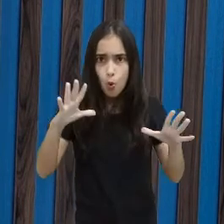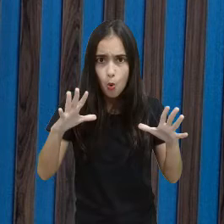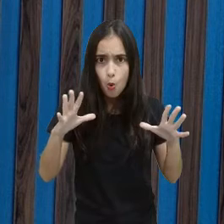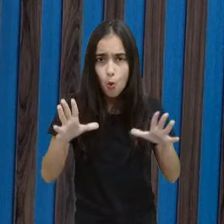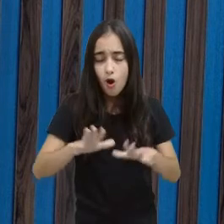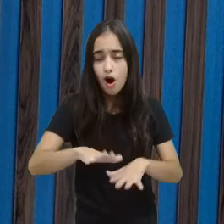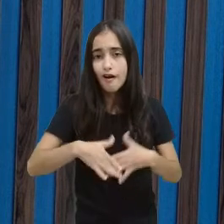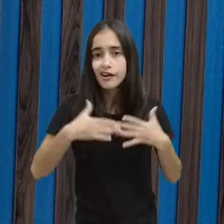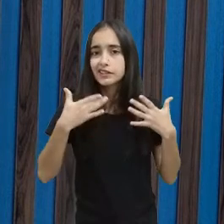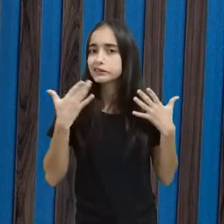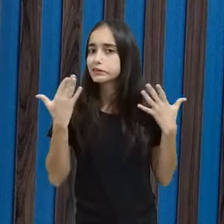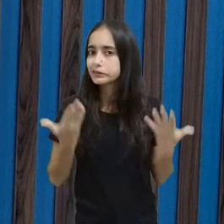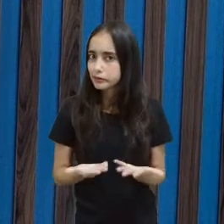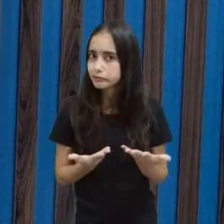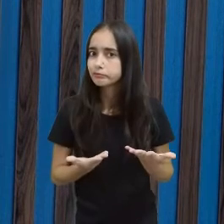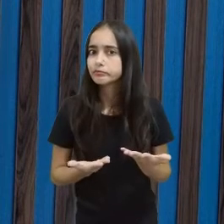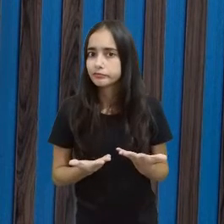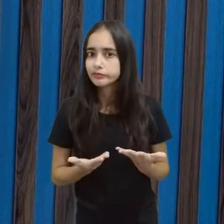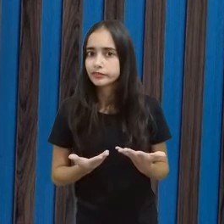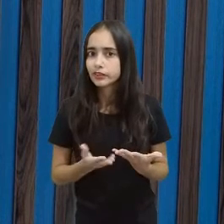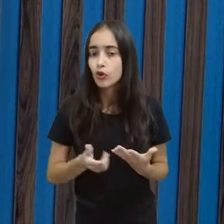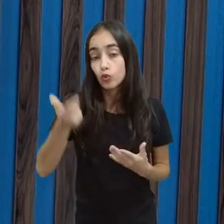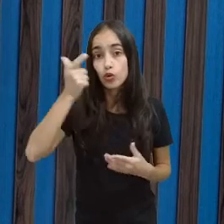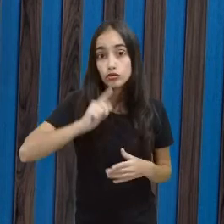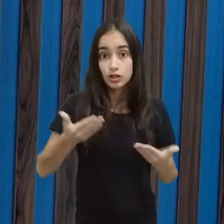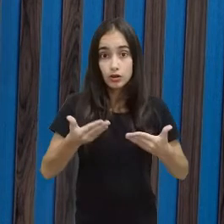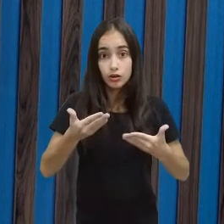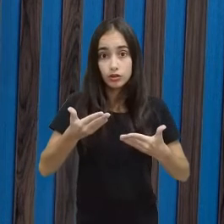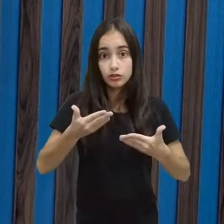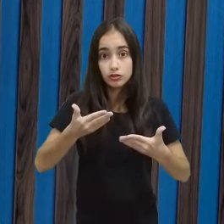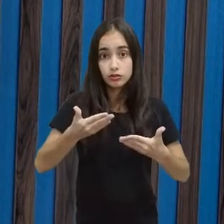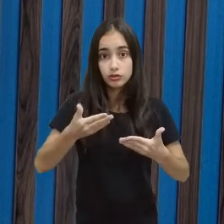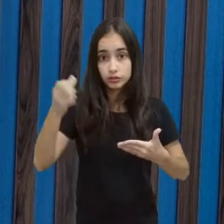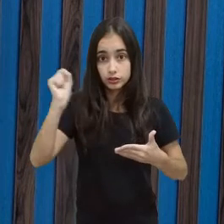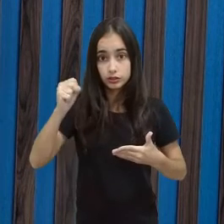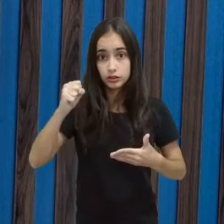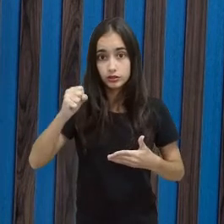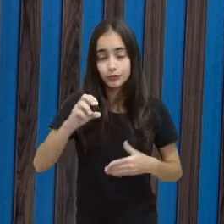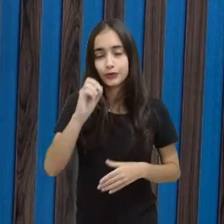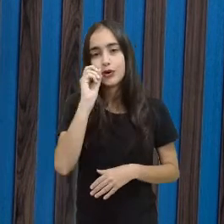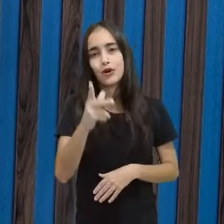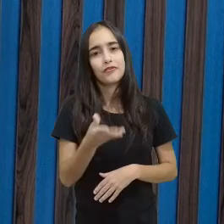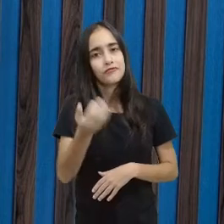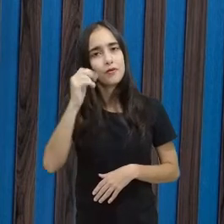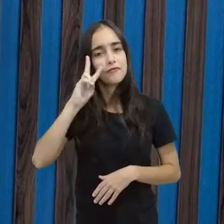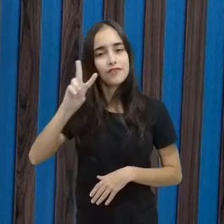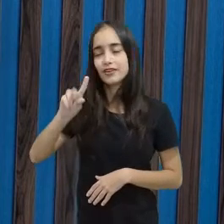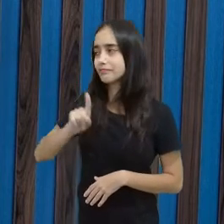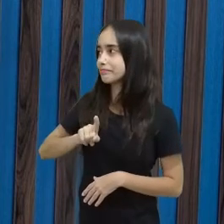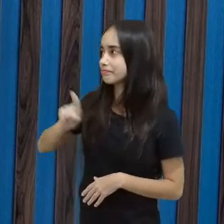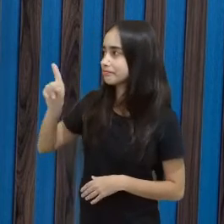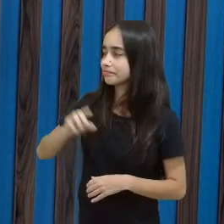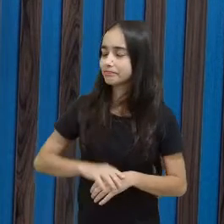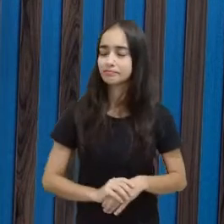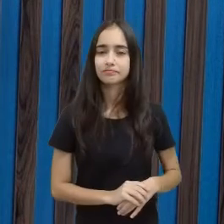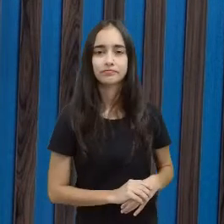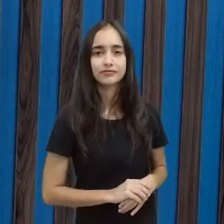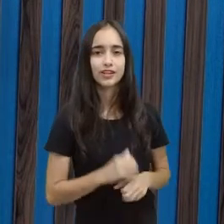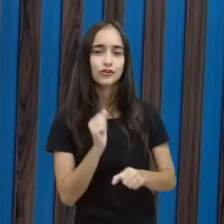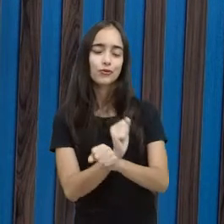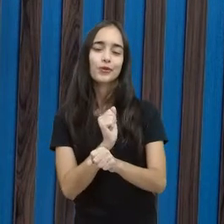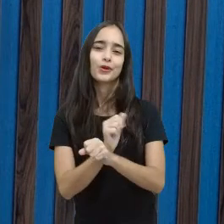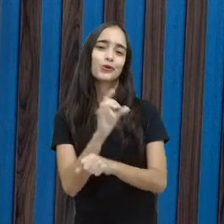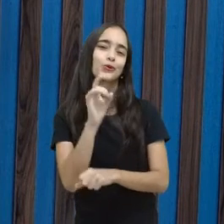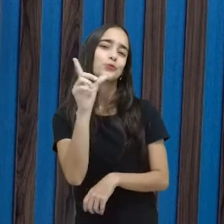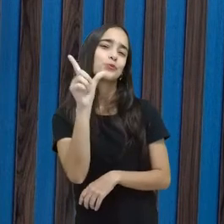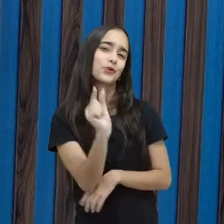Então, dá para passar? Tá? Pronto, então vamos só aguardar um